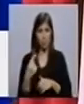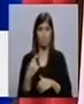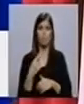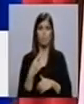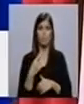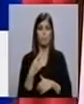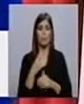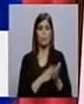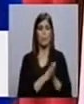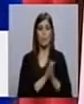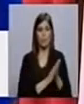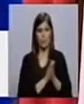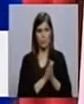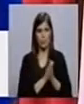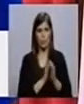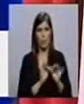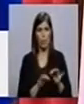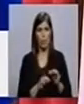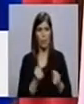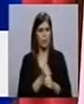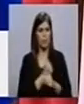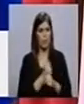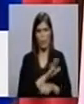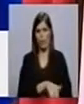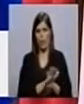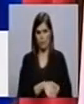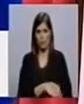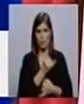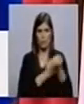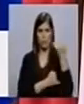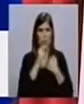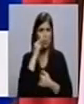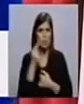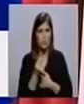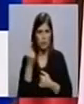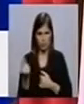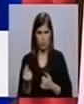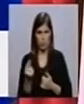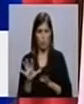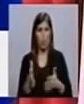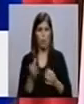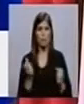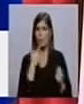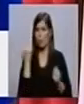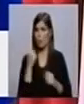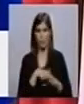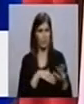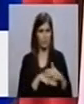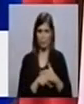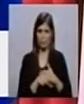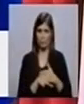sejam utilizados como mão de obra barata, substituindo especialistas quando não o poderiam fazer e